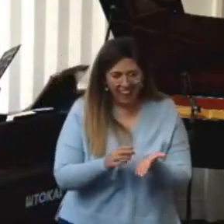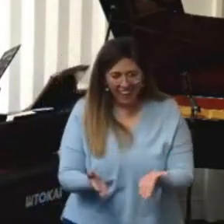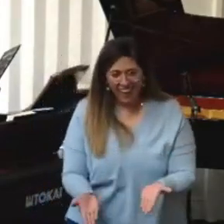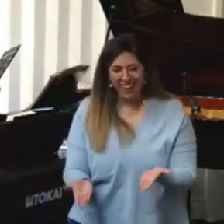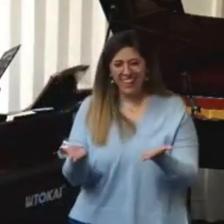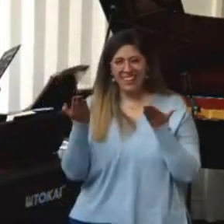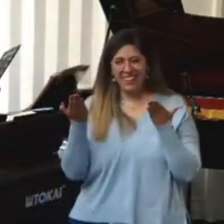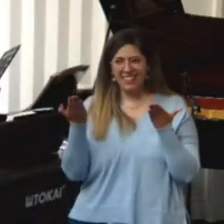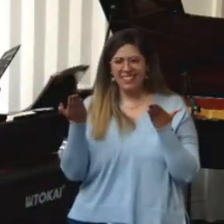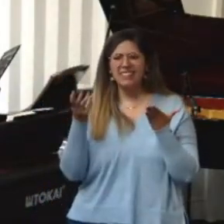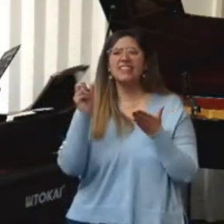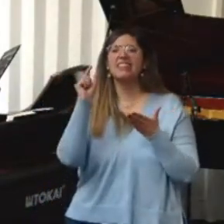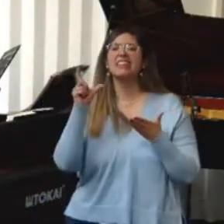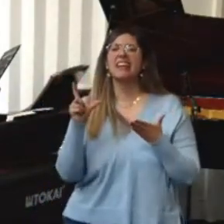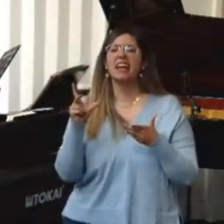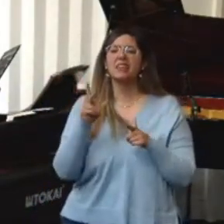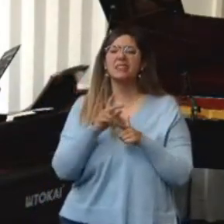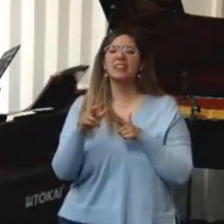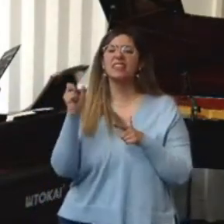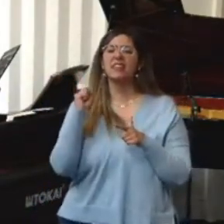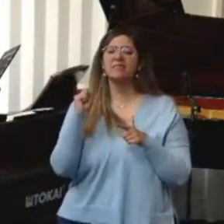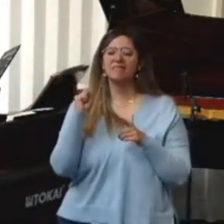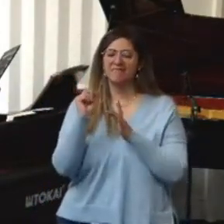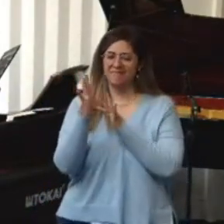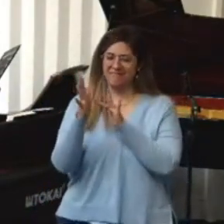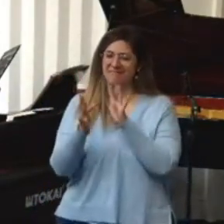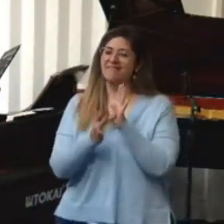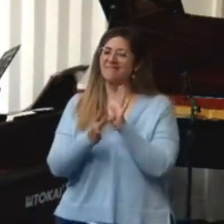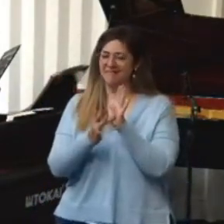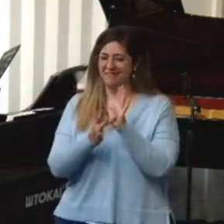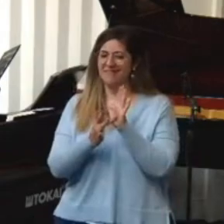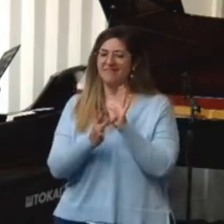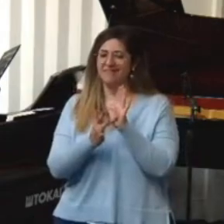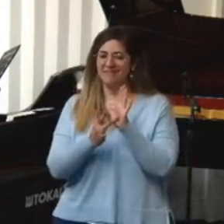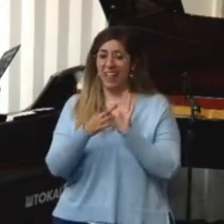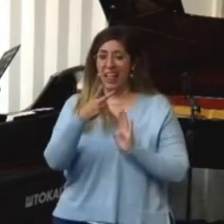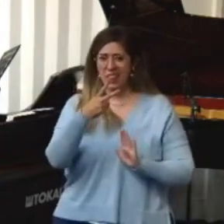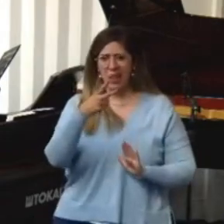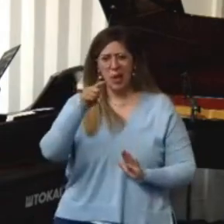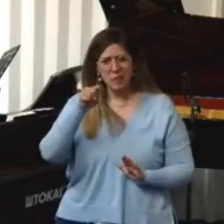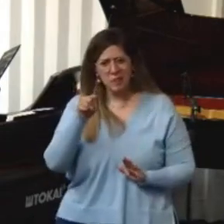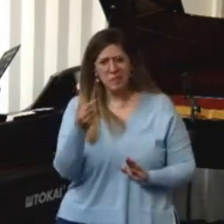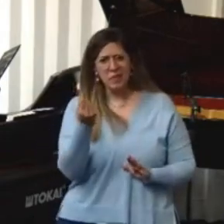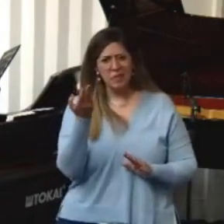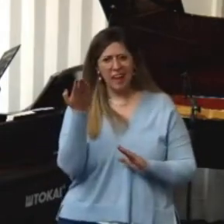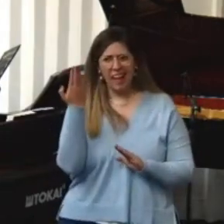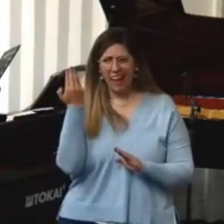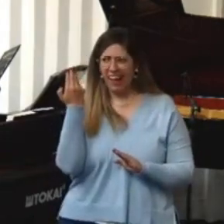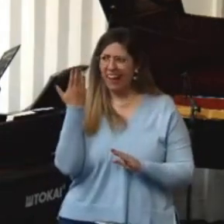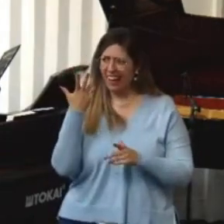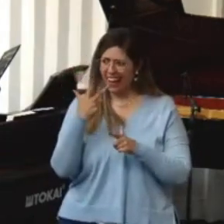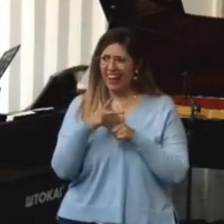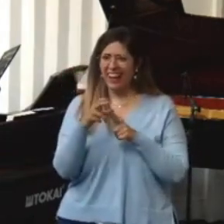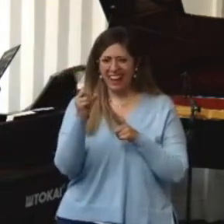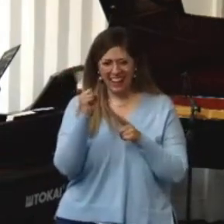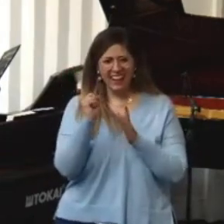descobre-se quem venceu. Há 2000 anos, ele venceu.